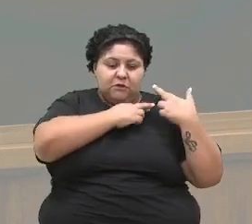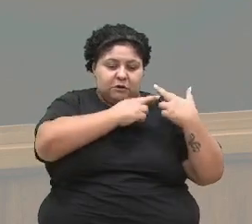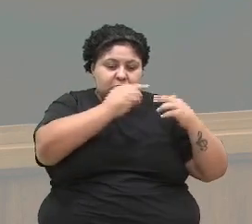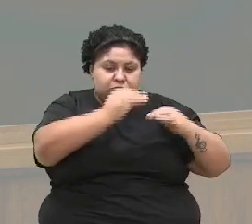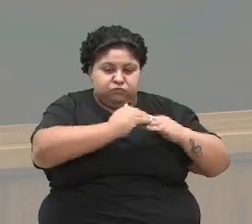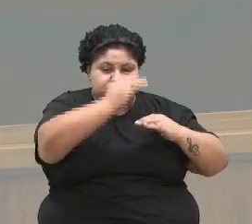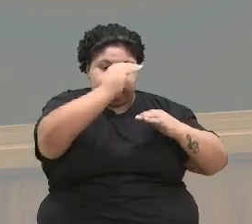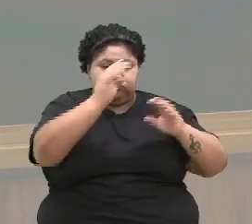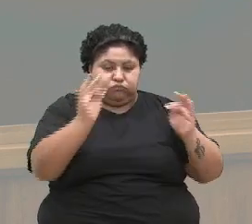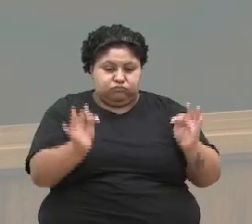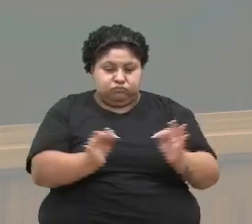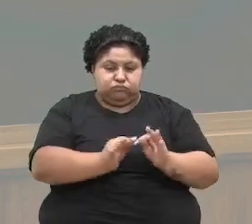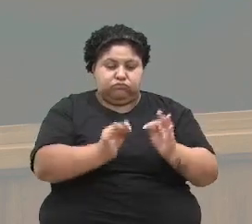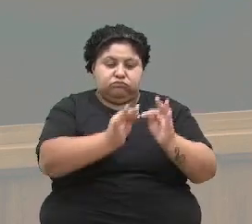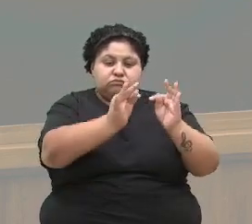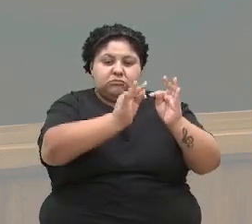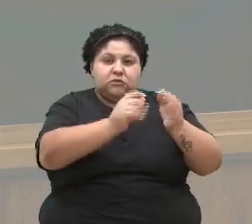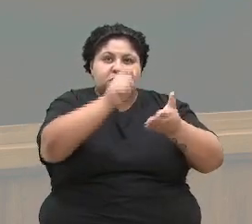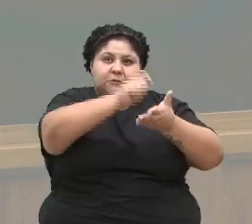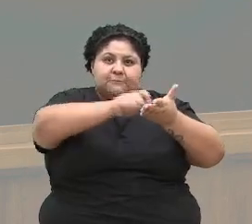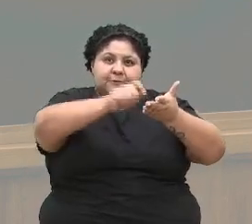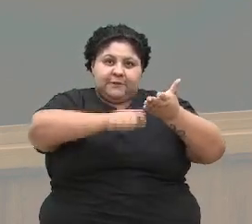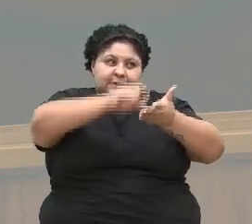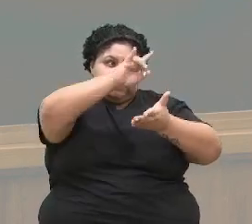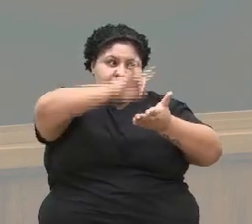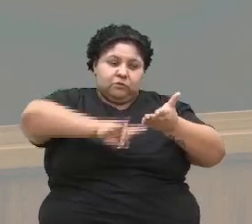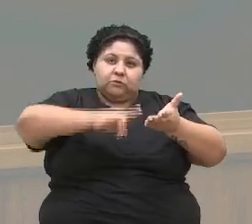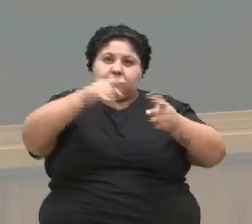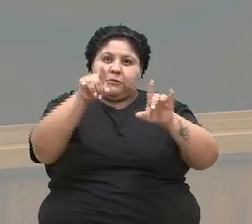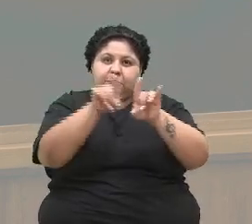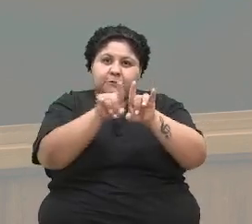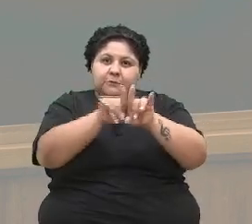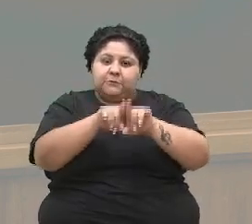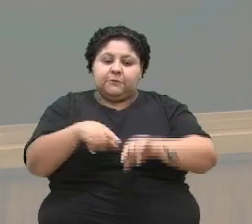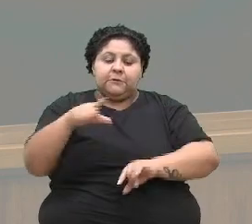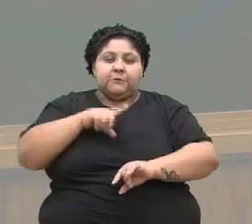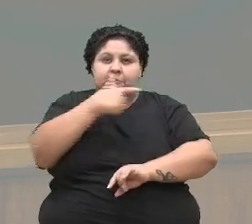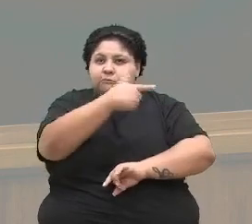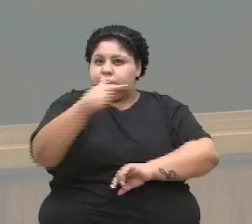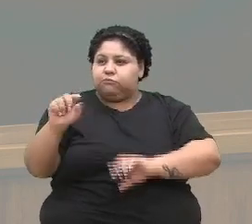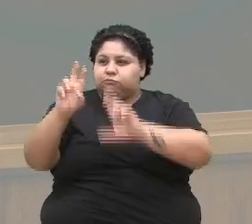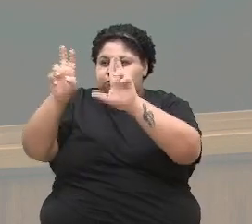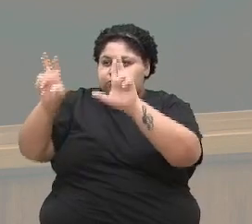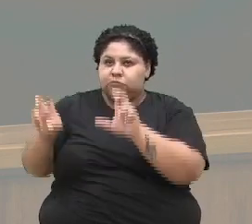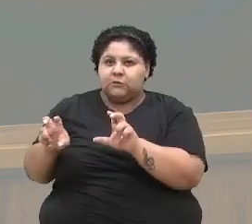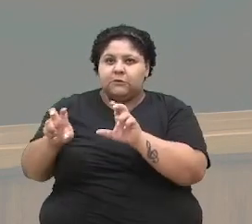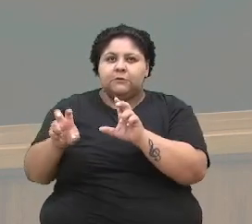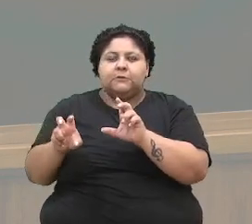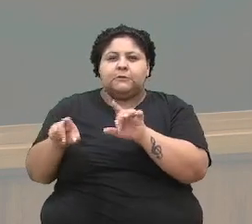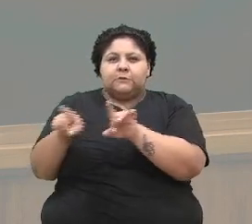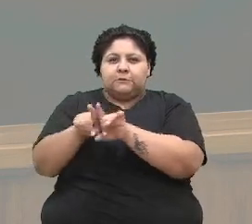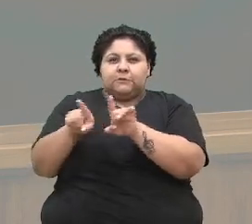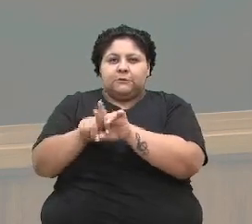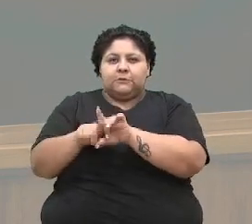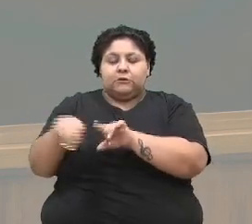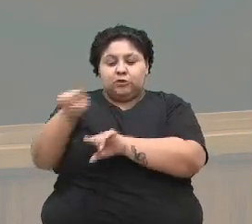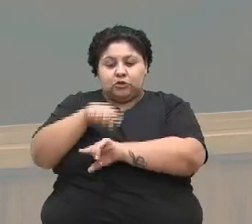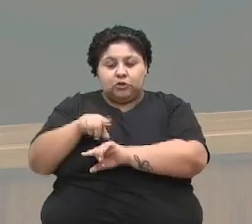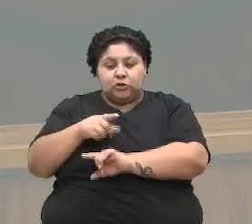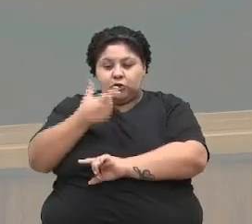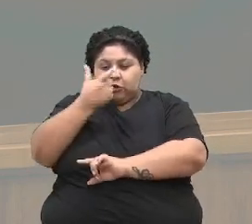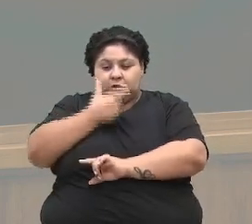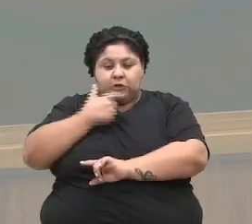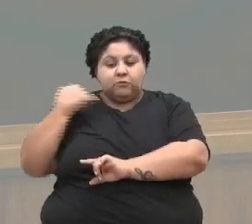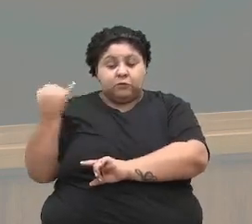os técnicos que assinam as ART. Tem outras questões da impermeabilidade, que também nós achamos